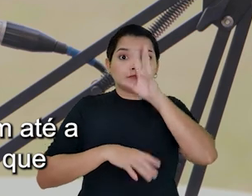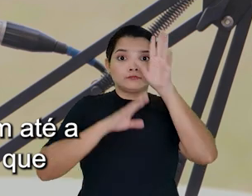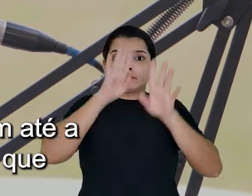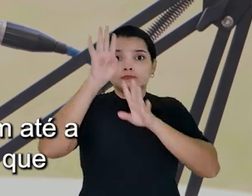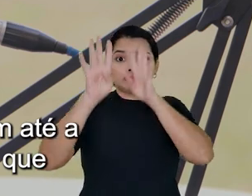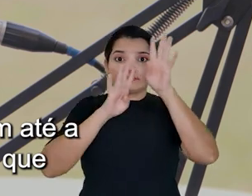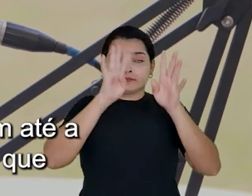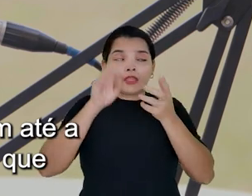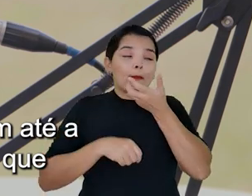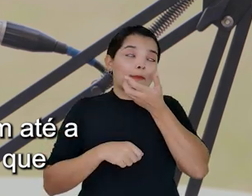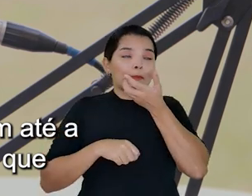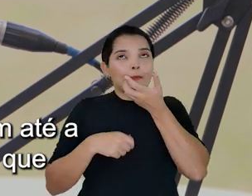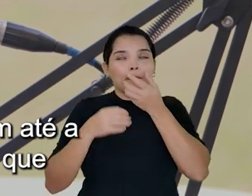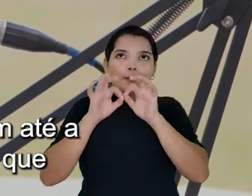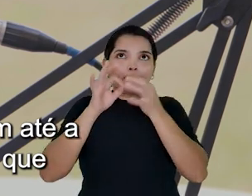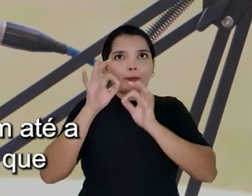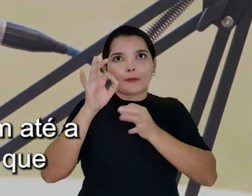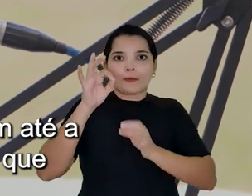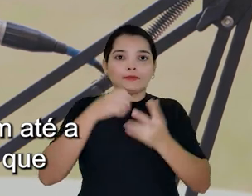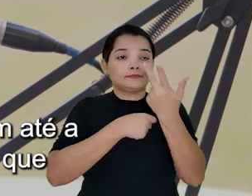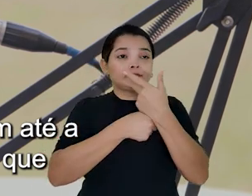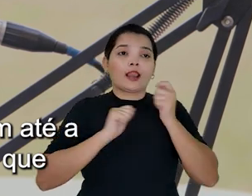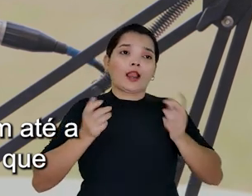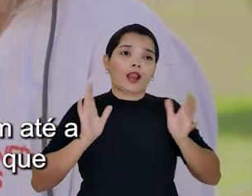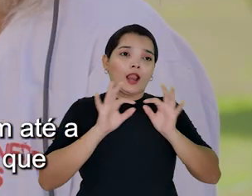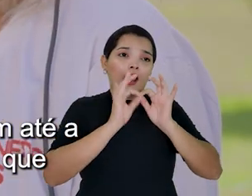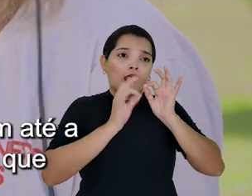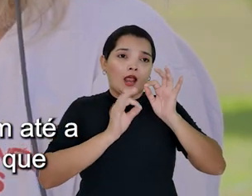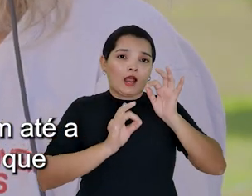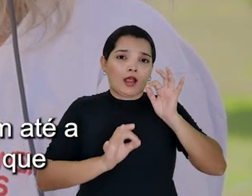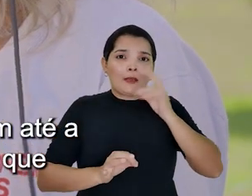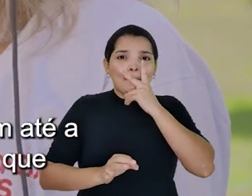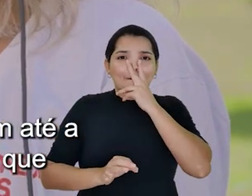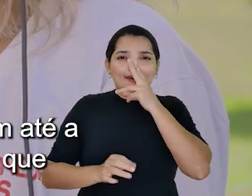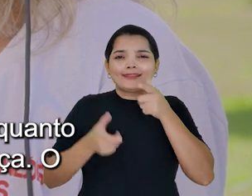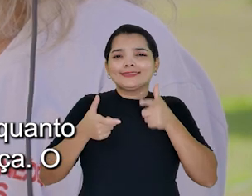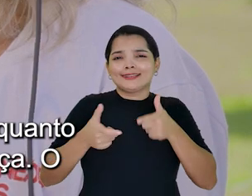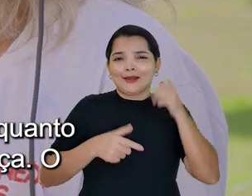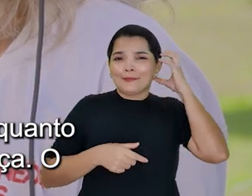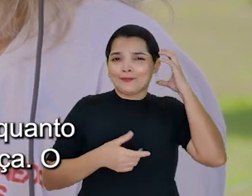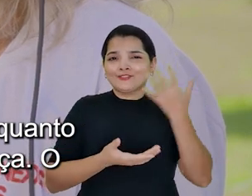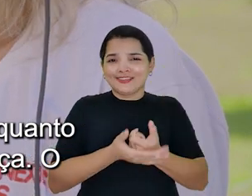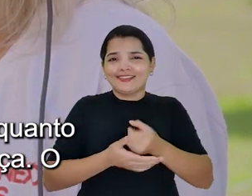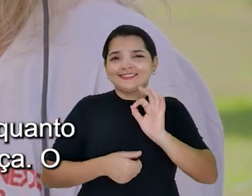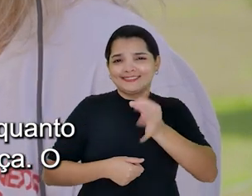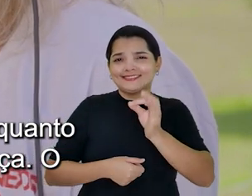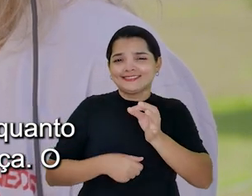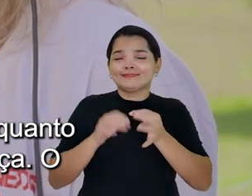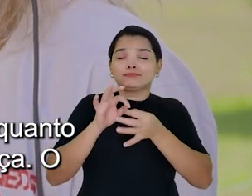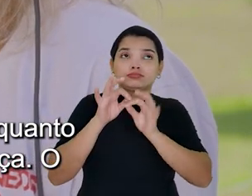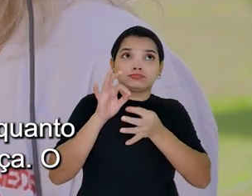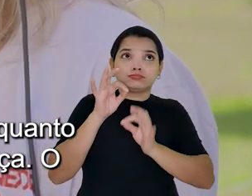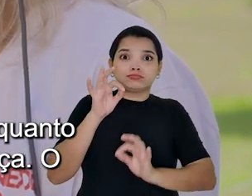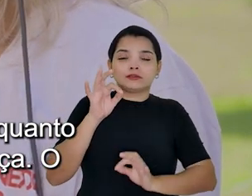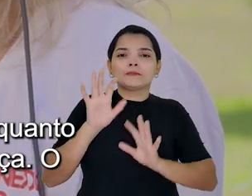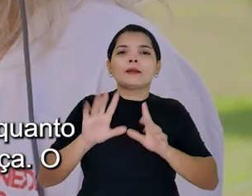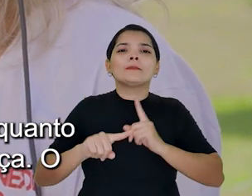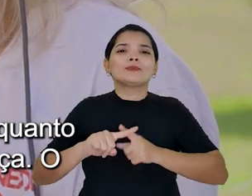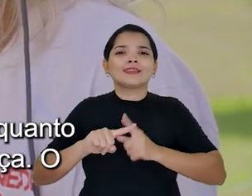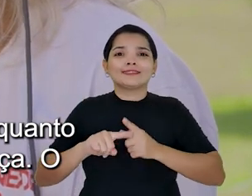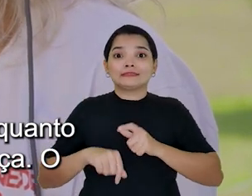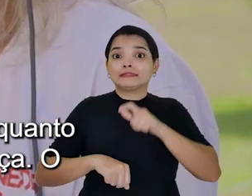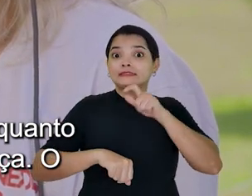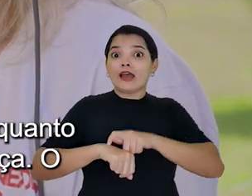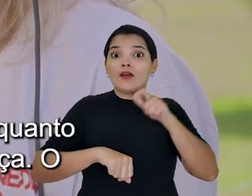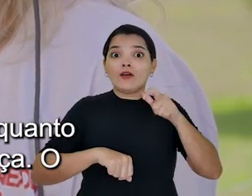que enviam até at a figurinha né vem um podcast Então por que que acontece isso porque a gente vai gravando enquanto a